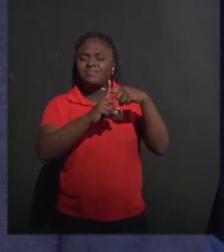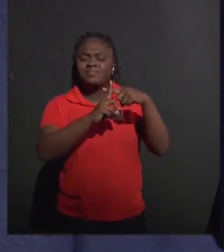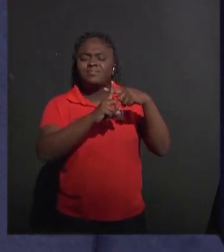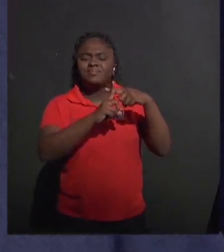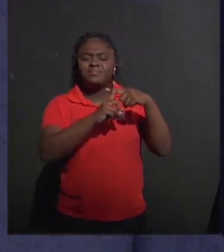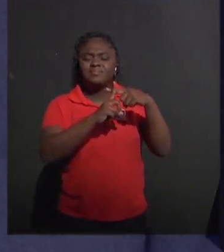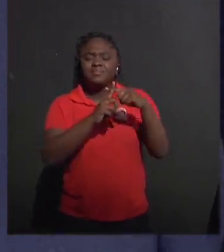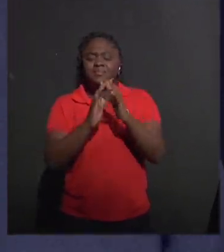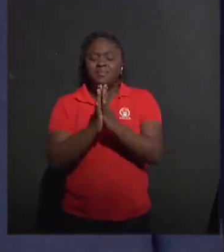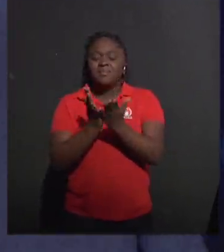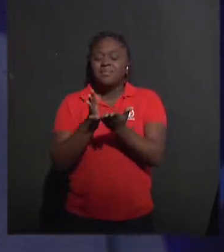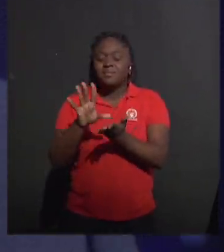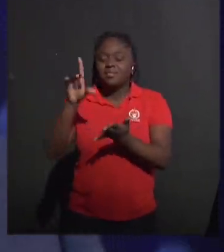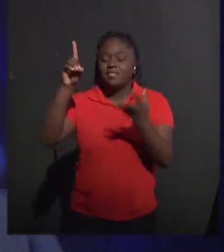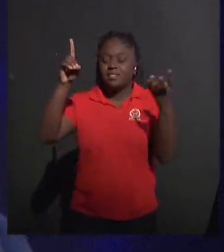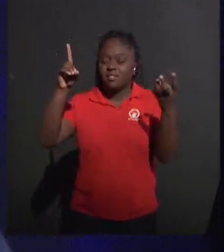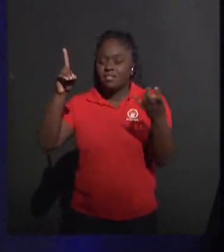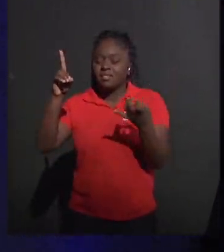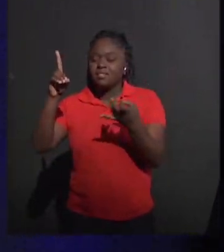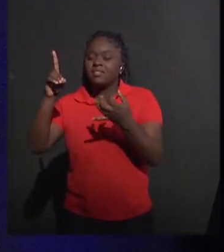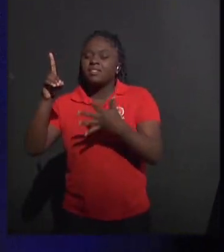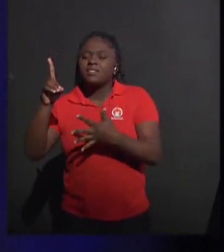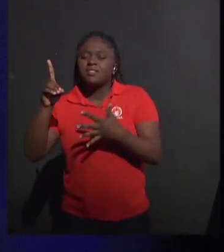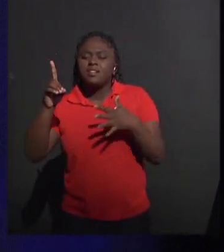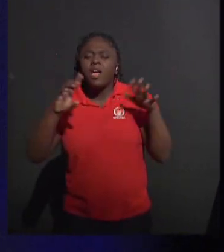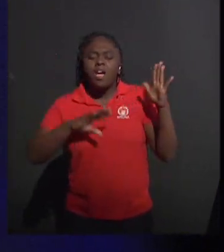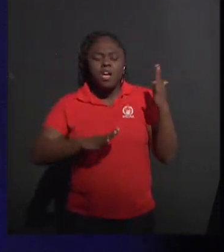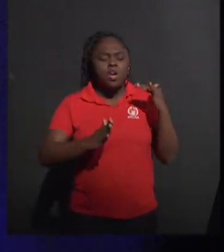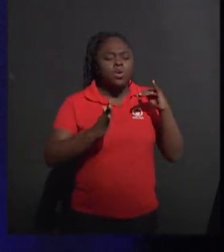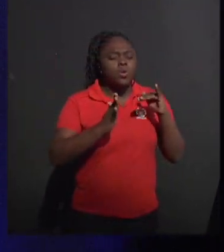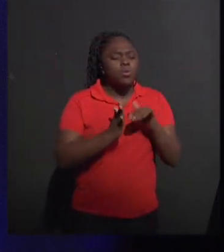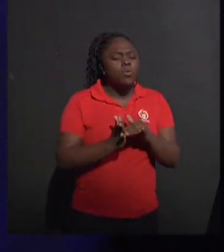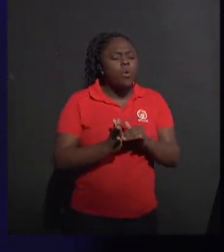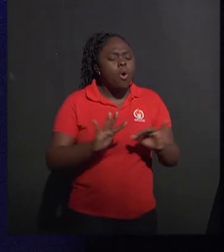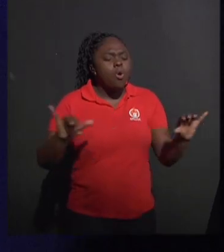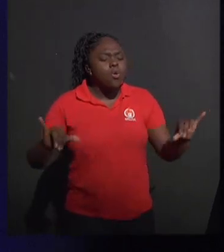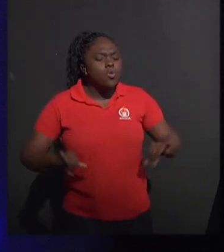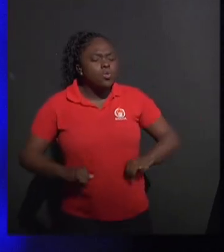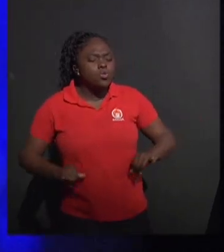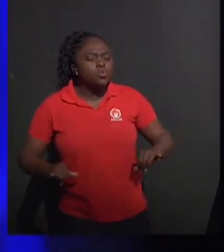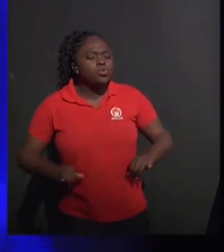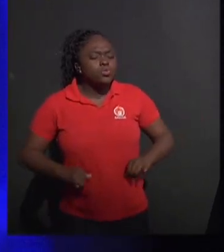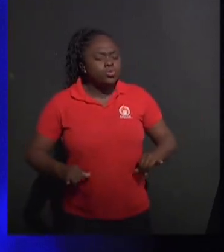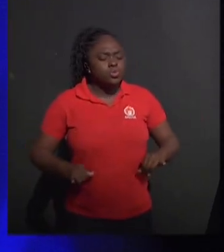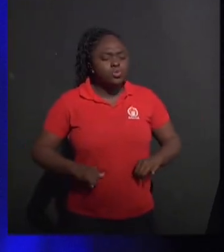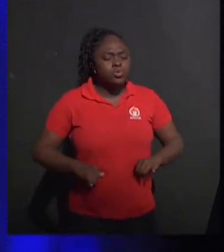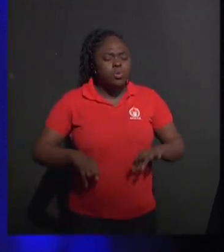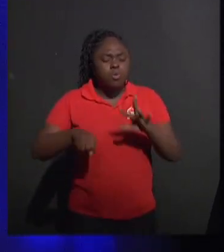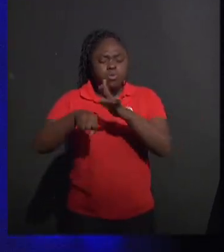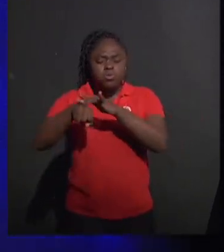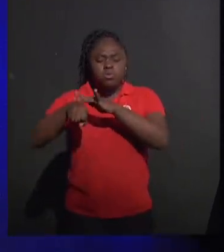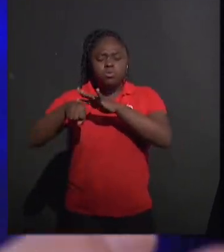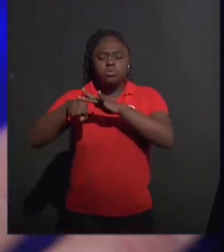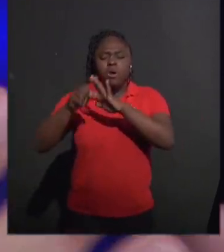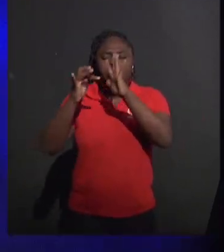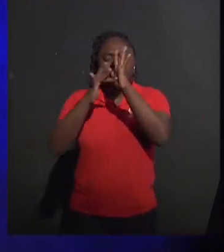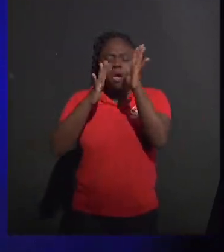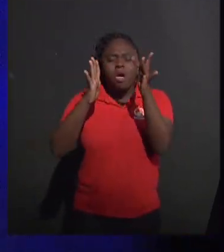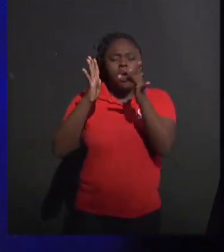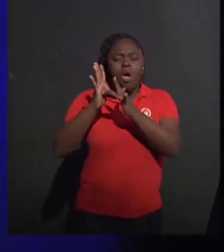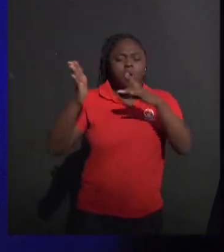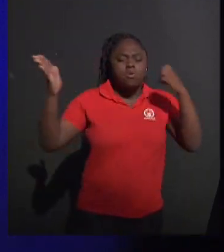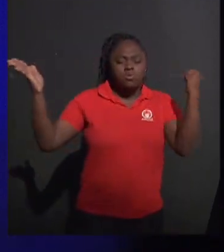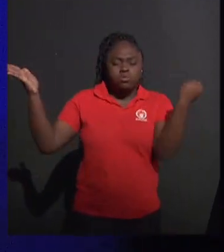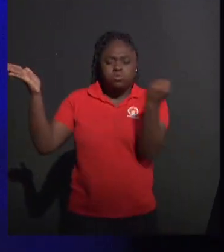Tua palavra diz que ele sugou todas as nossas dores e enfermidades. A maldição